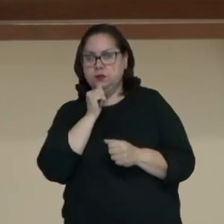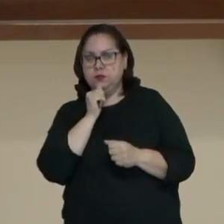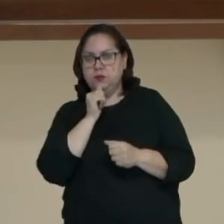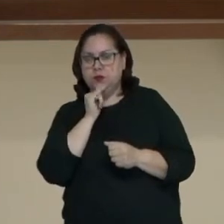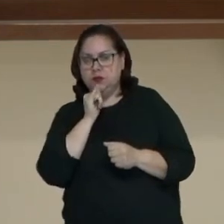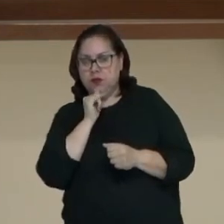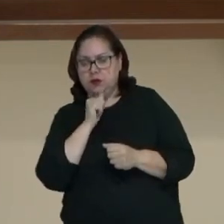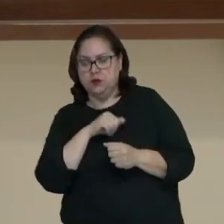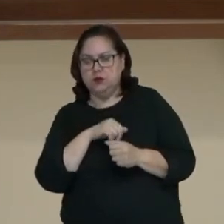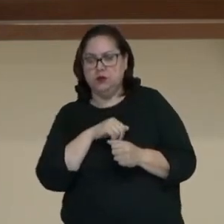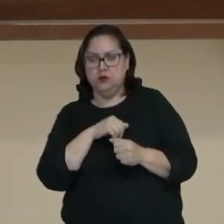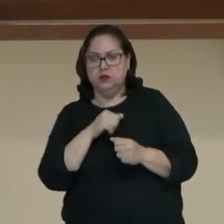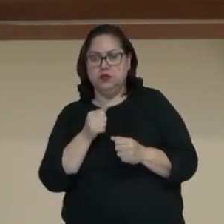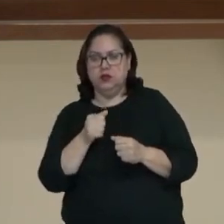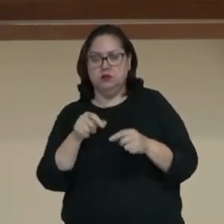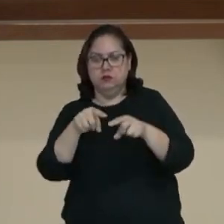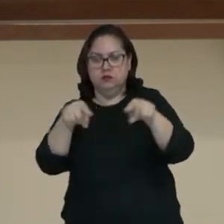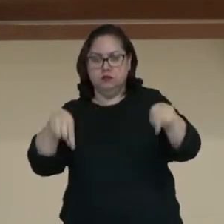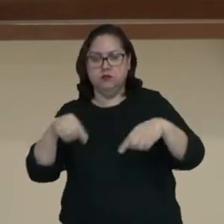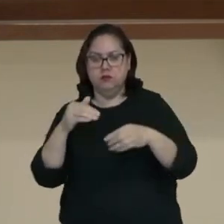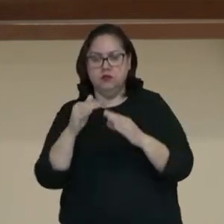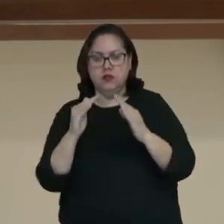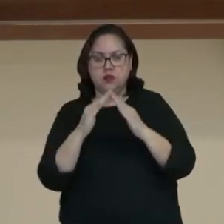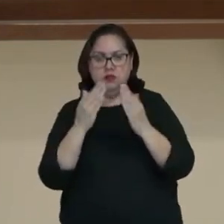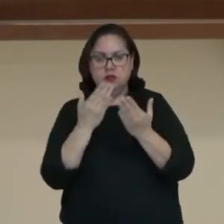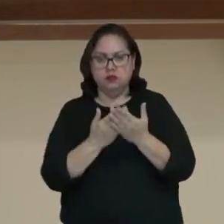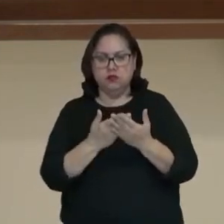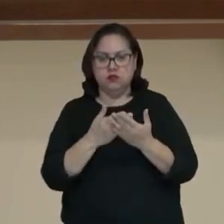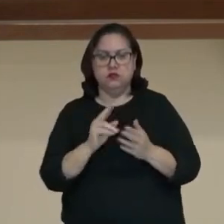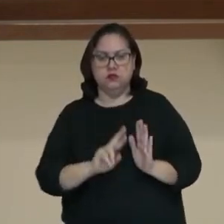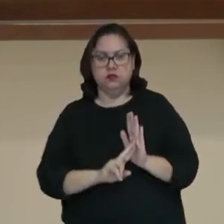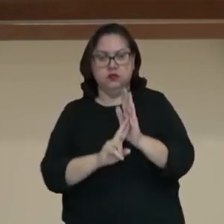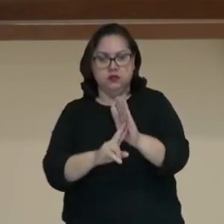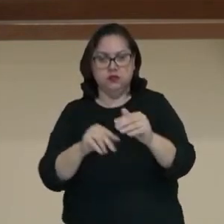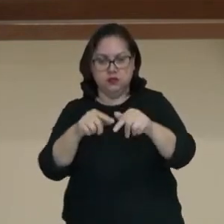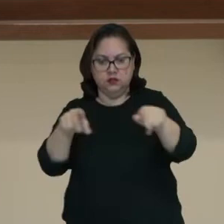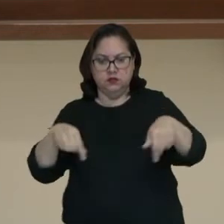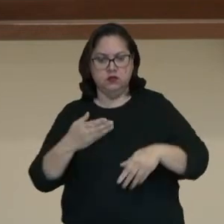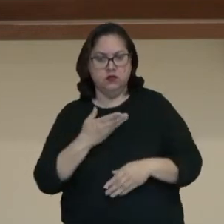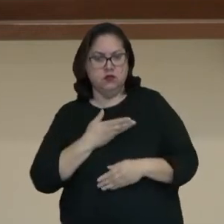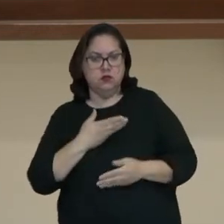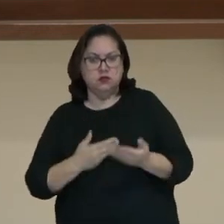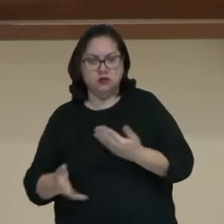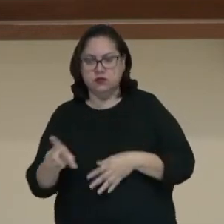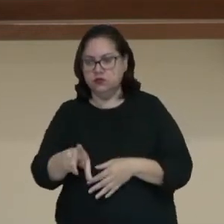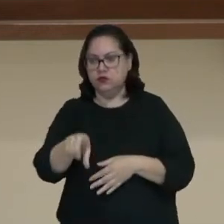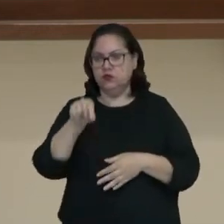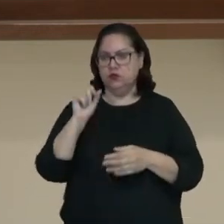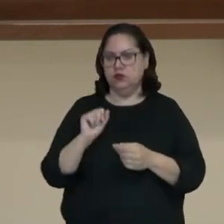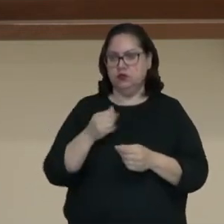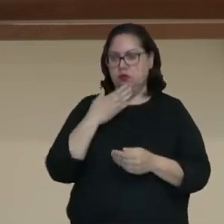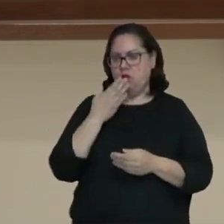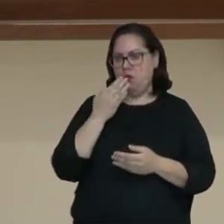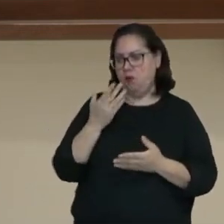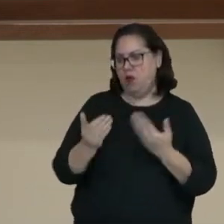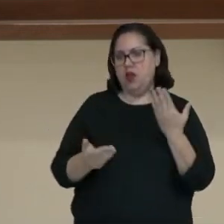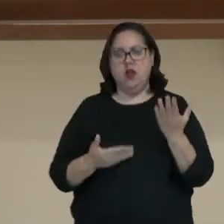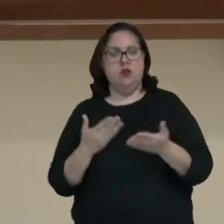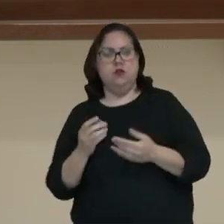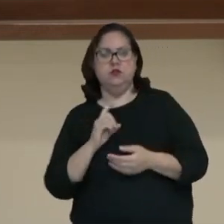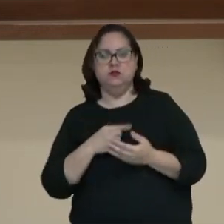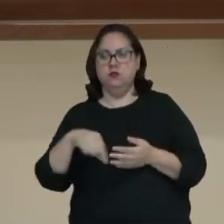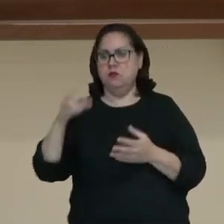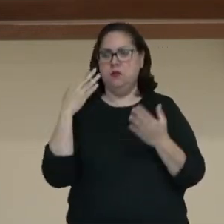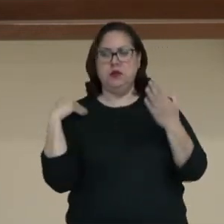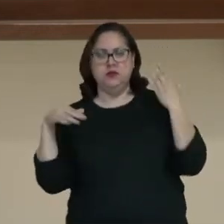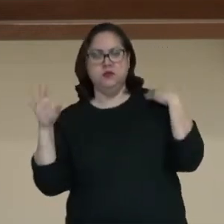eleições aí de turma, representantes de turma, né? Ou quando você está com os amigos, você tem que escolher o que vocês vão comer, para onde vocês vão.